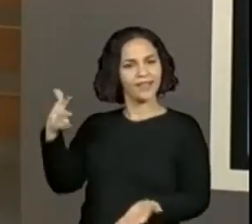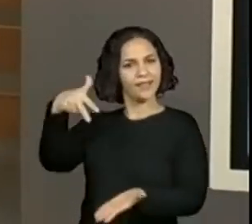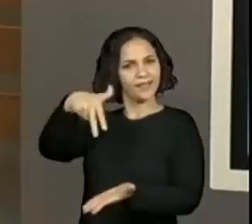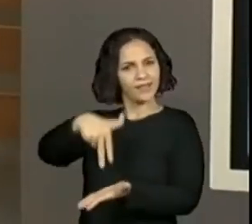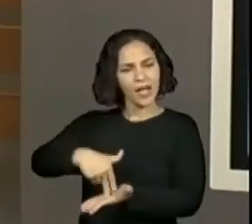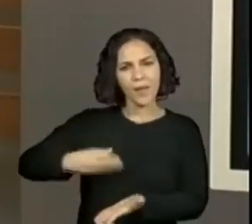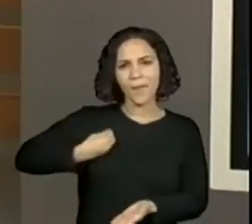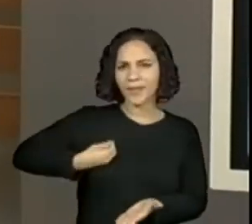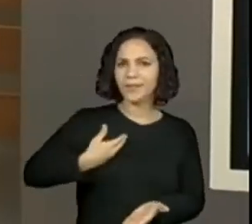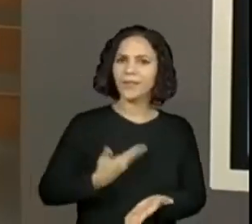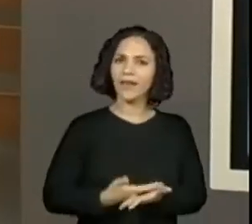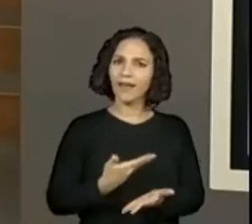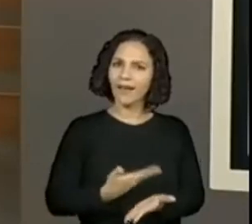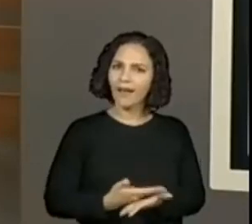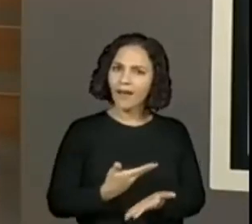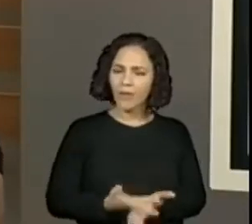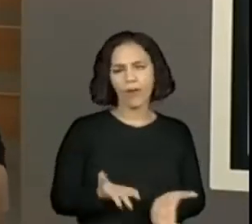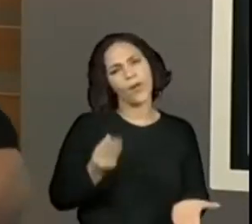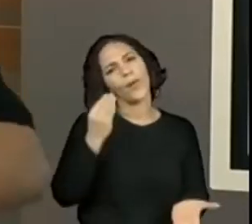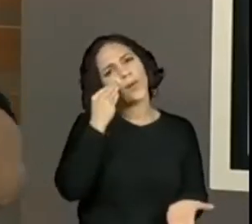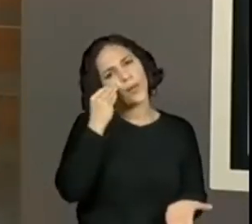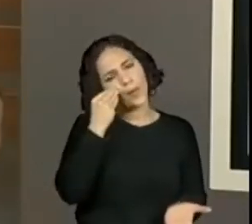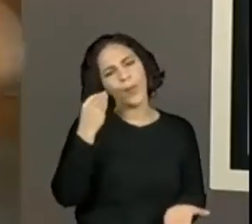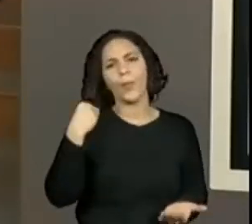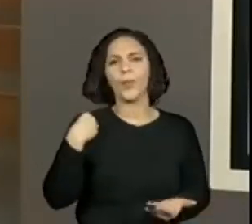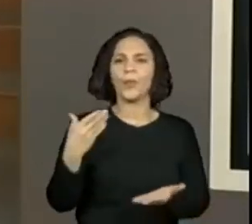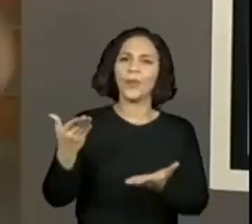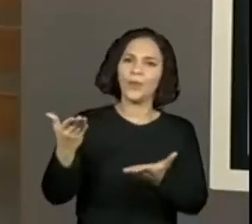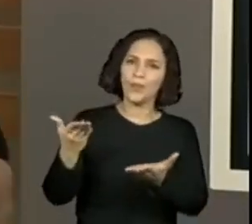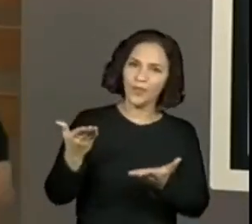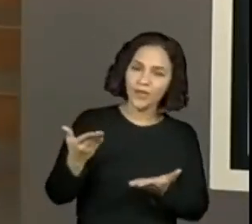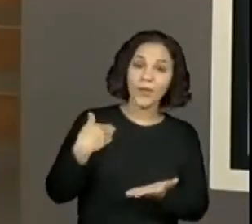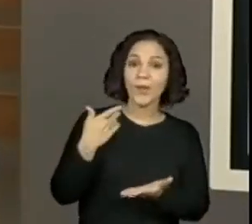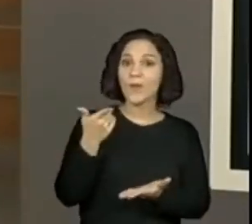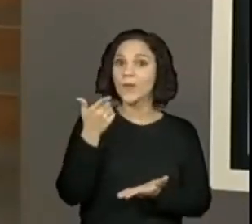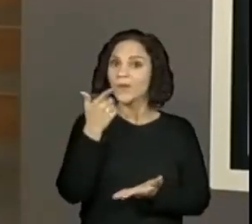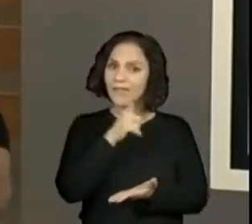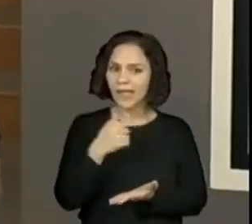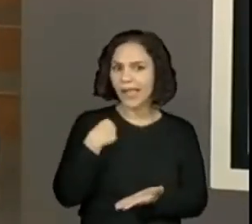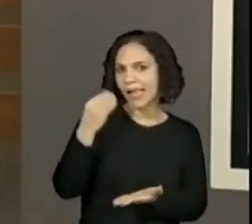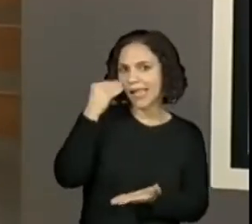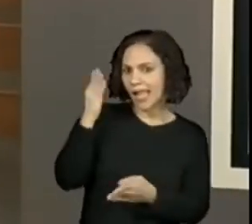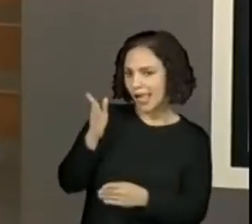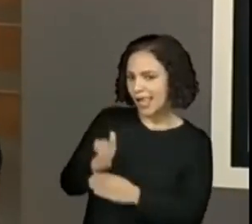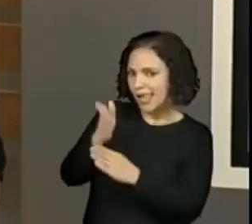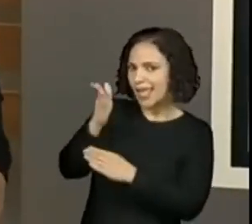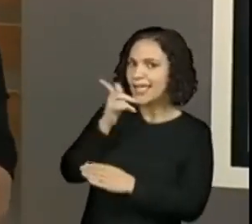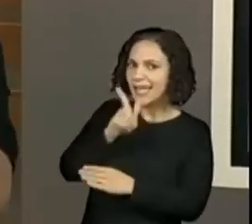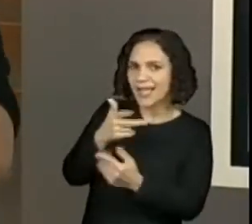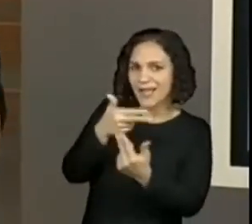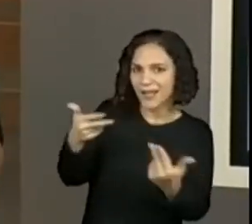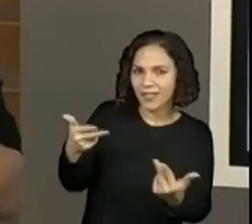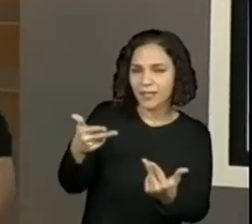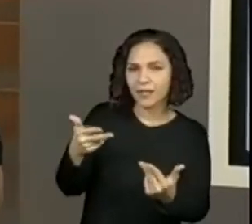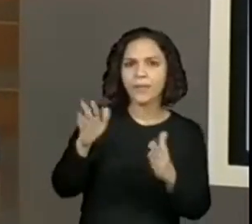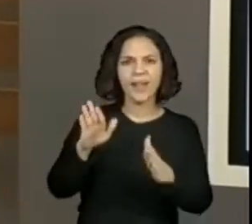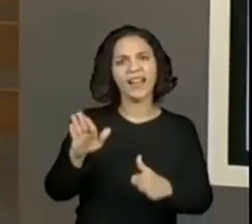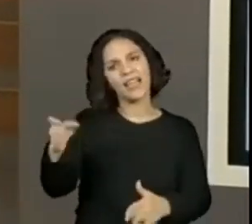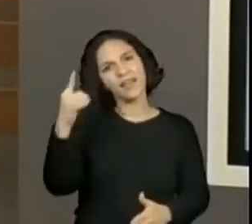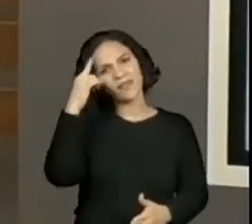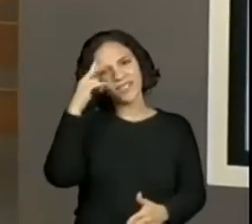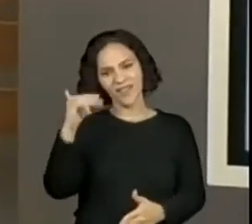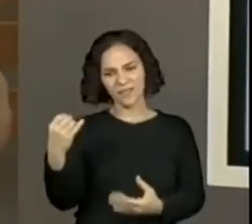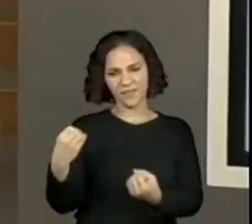vir participar da nossa aula claro que eu convidei com intuito cair eu conseguir ganhar finalmente alguma coisa a